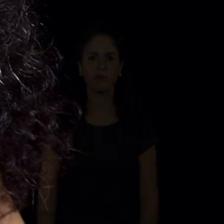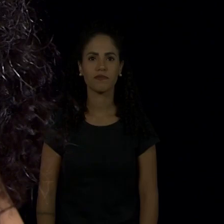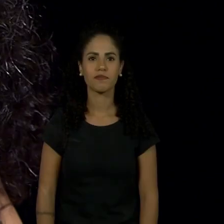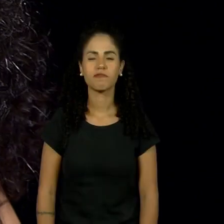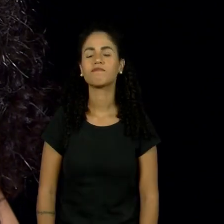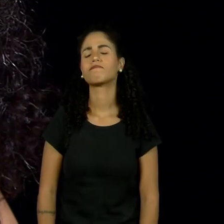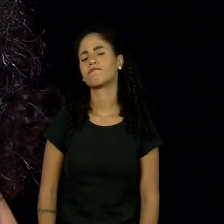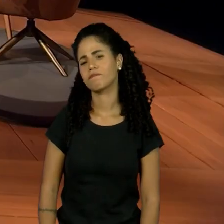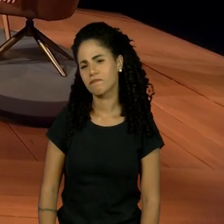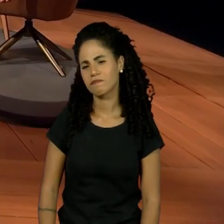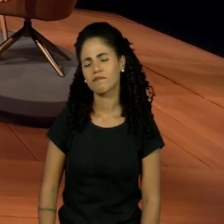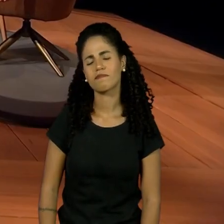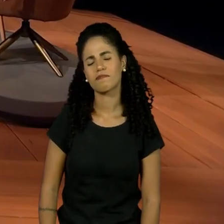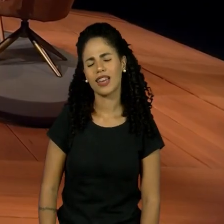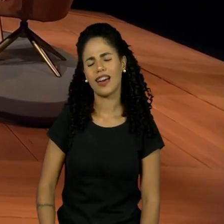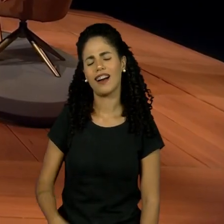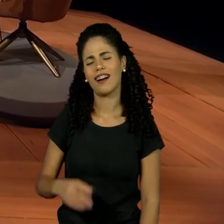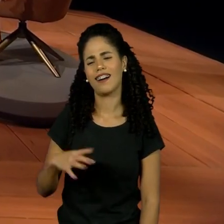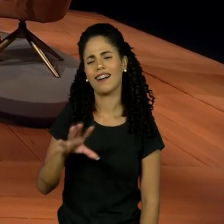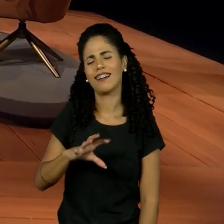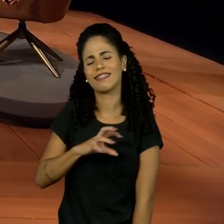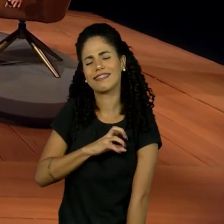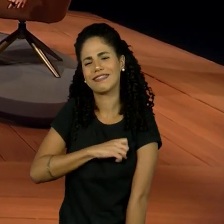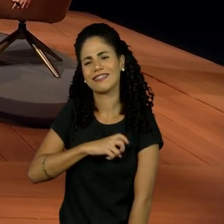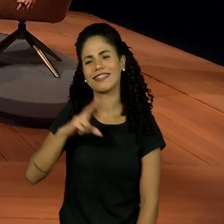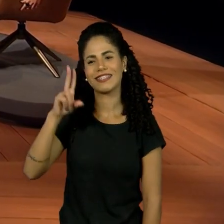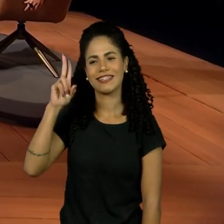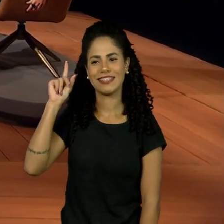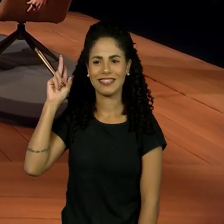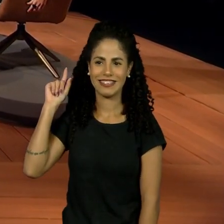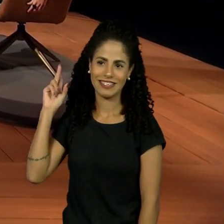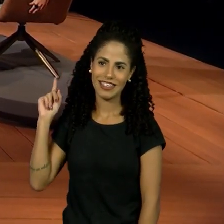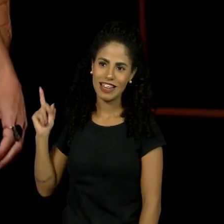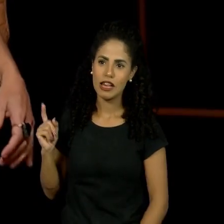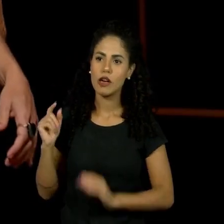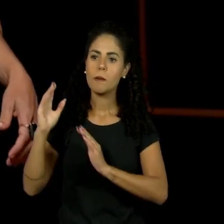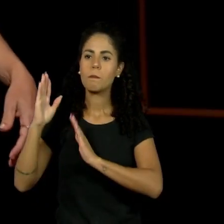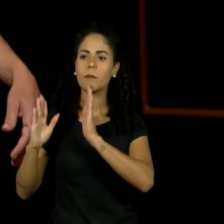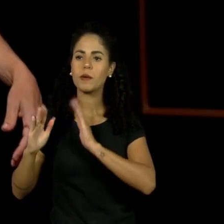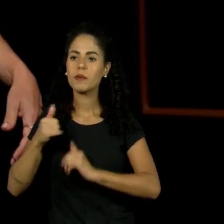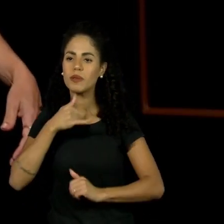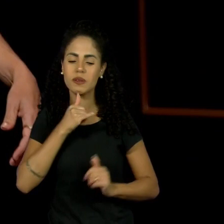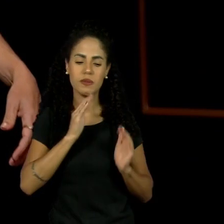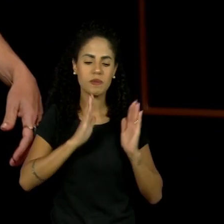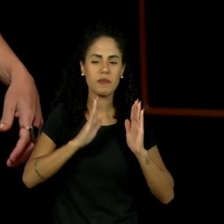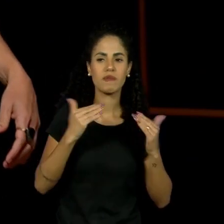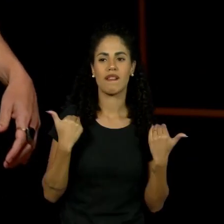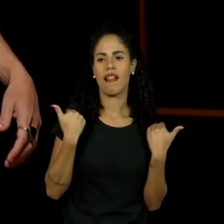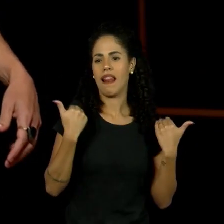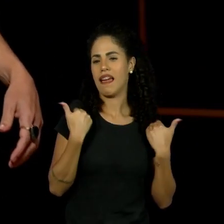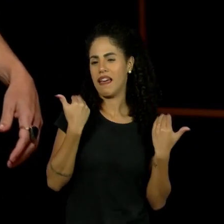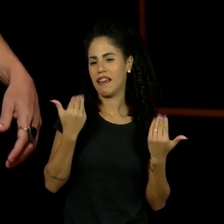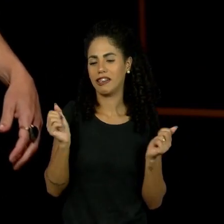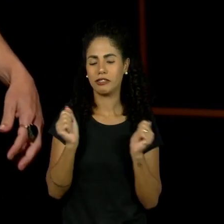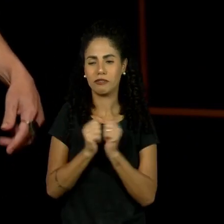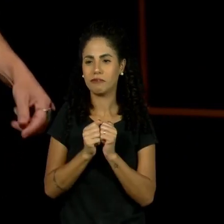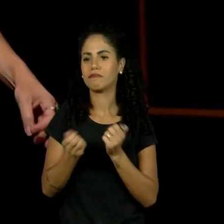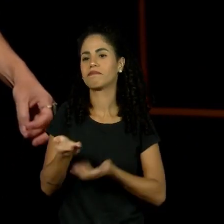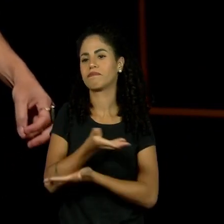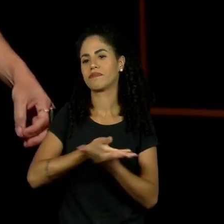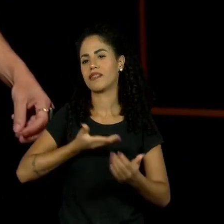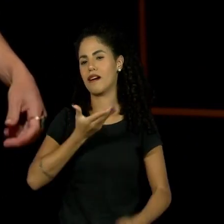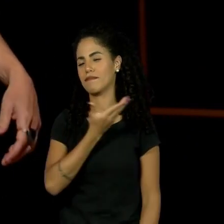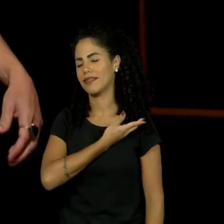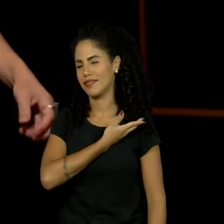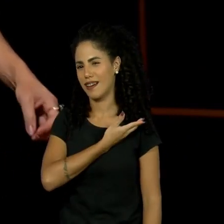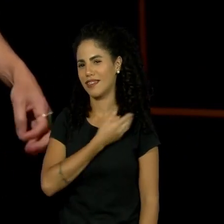Esse é paixão antiga, né? O Carlinhos, ele falou das alegrias e da tristeza, lembra que a gente teve junto nesses momentos todos,